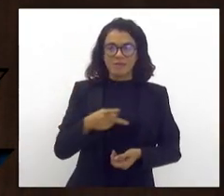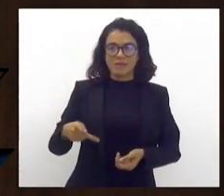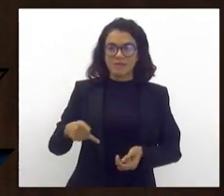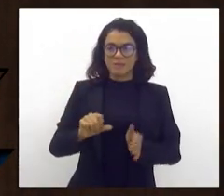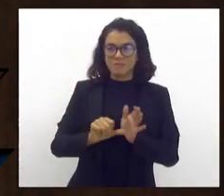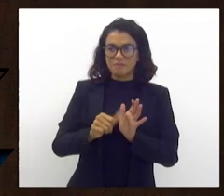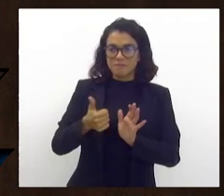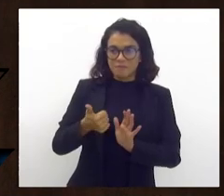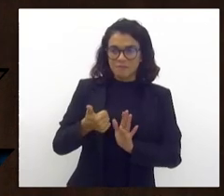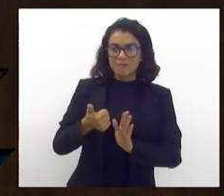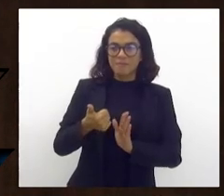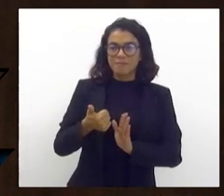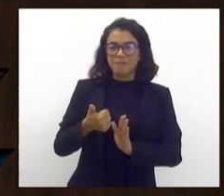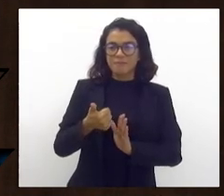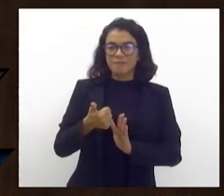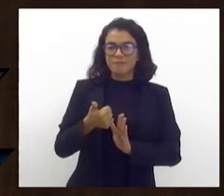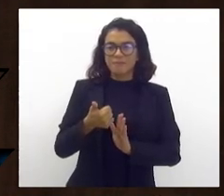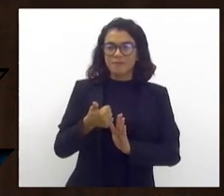lugar,